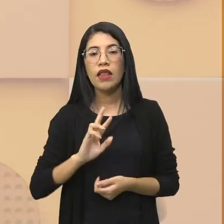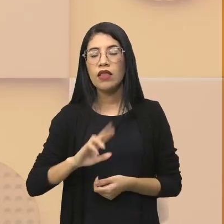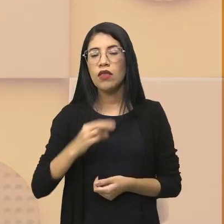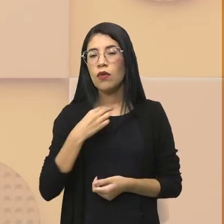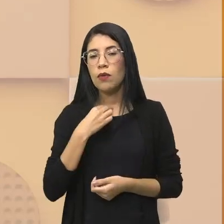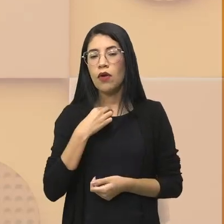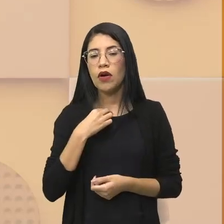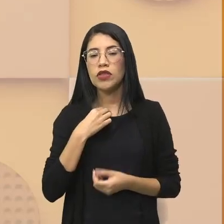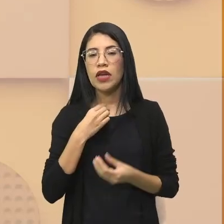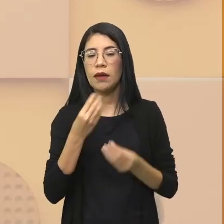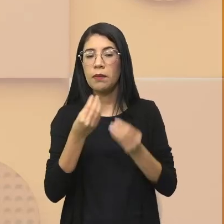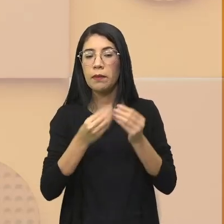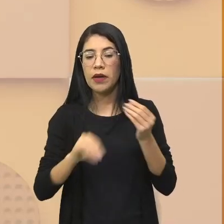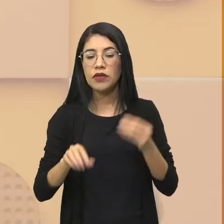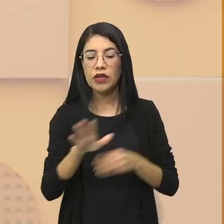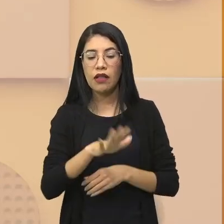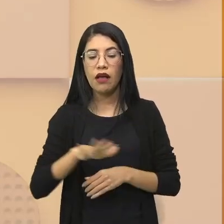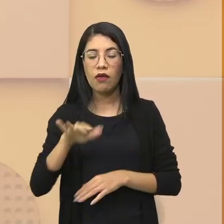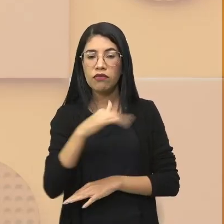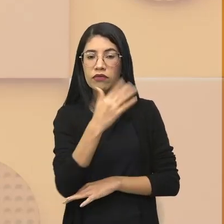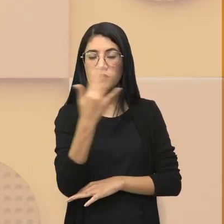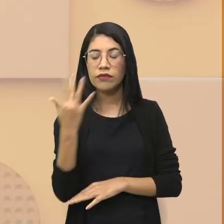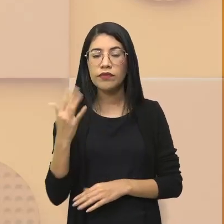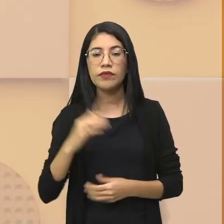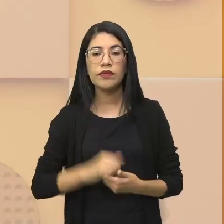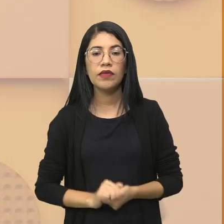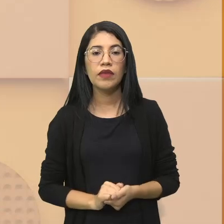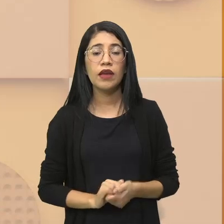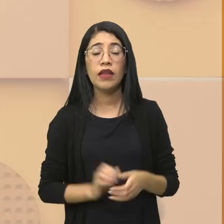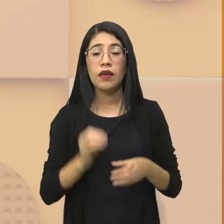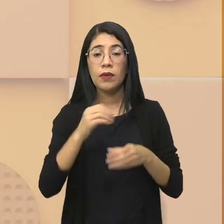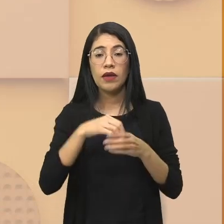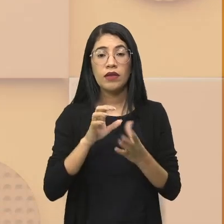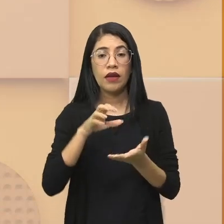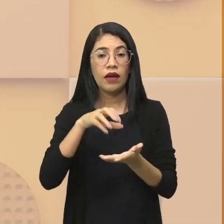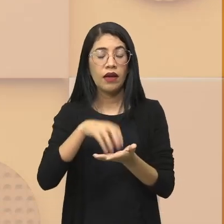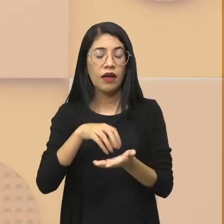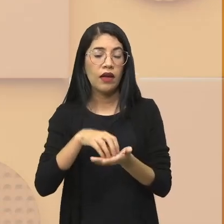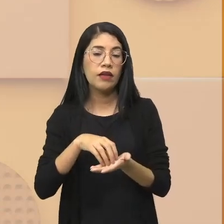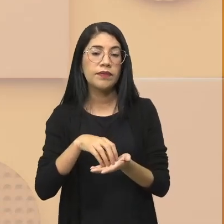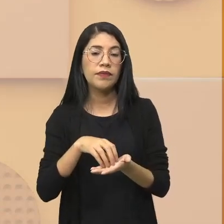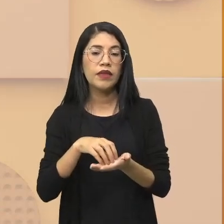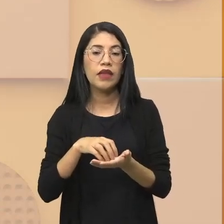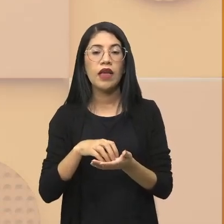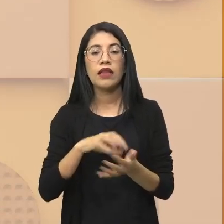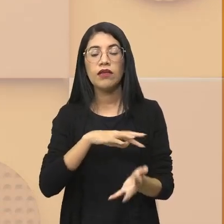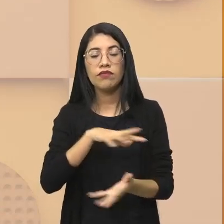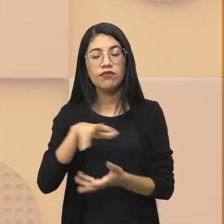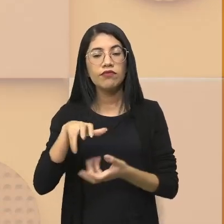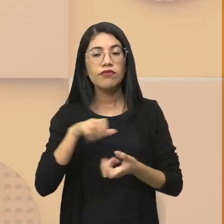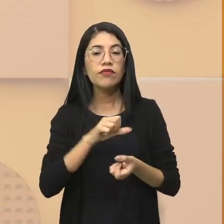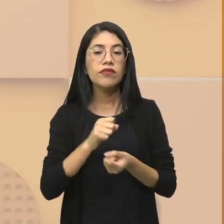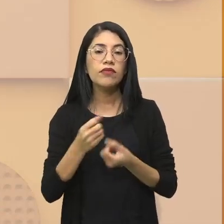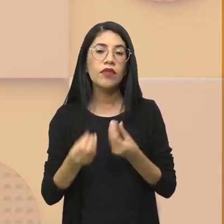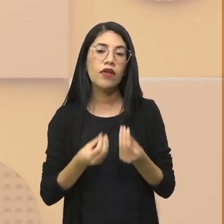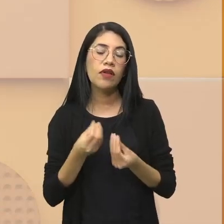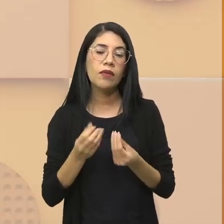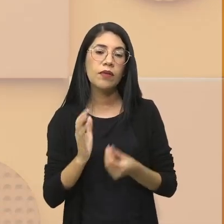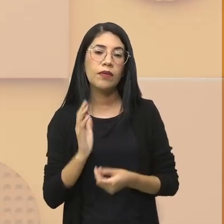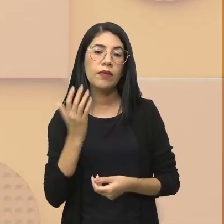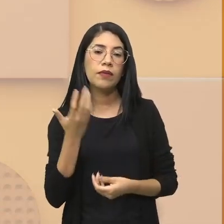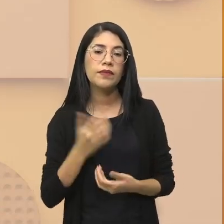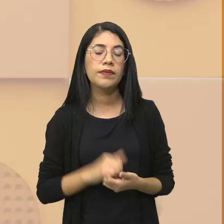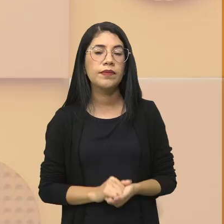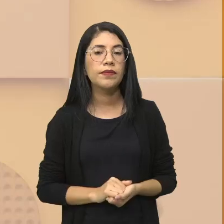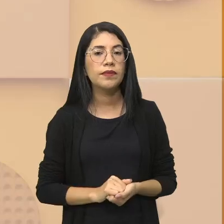venham agredir ao meio ambiente. Então, dentro das unidades de uso sustentável, essas unidades, ela